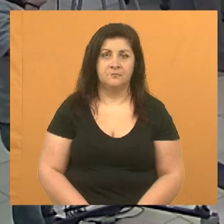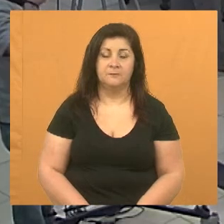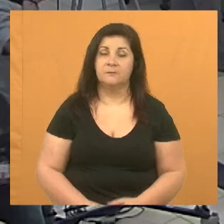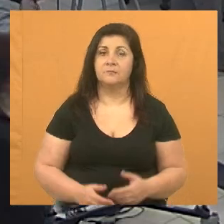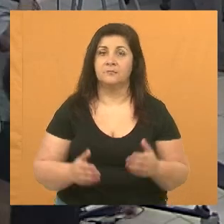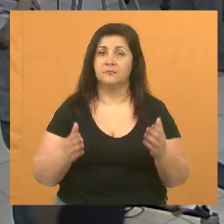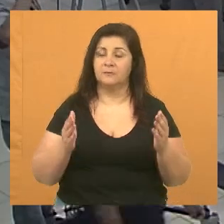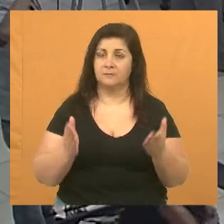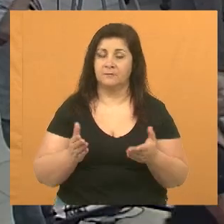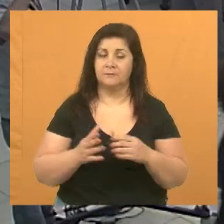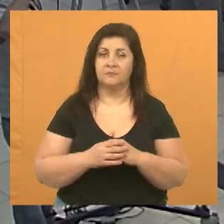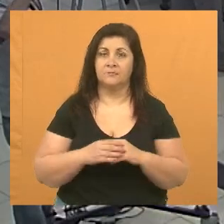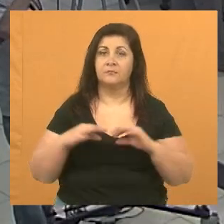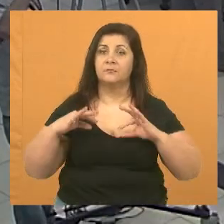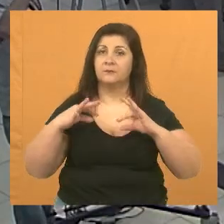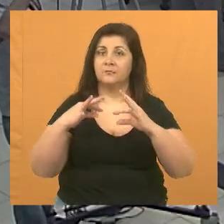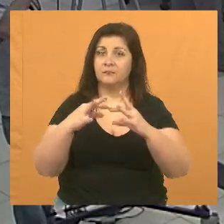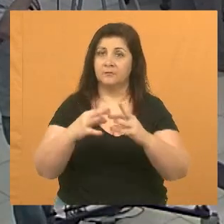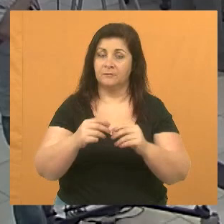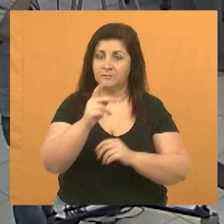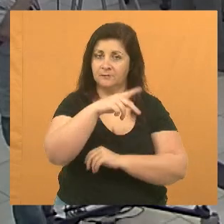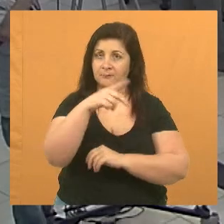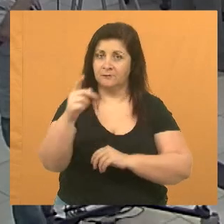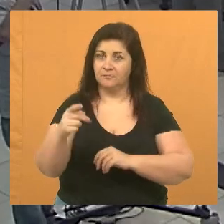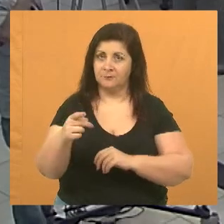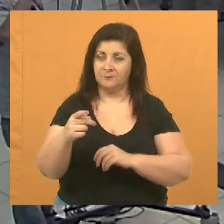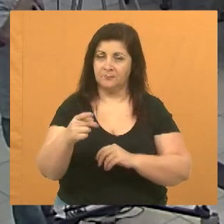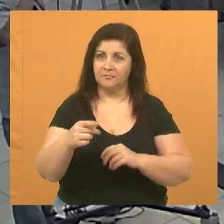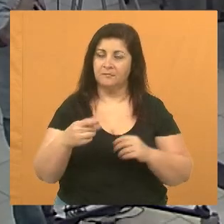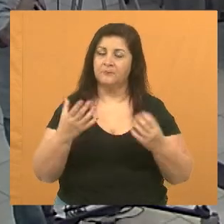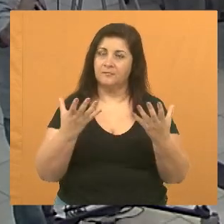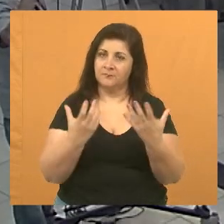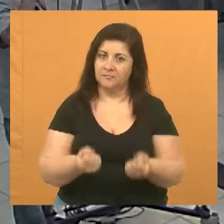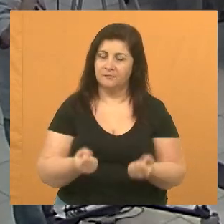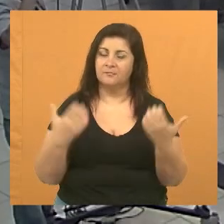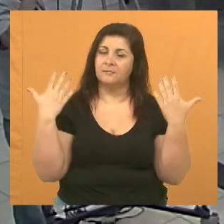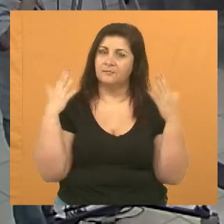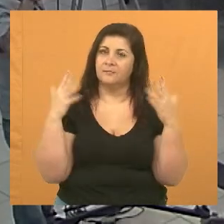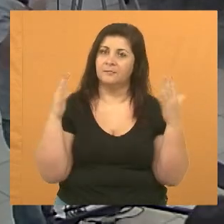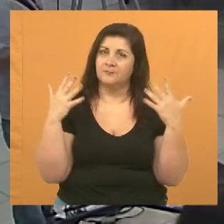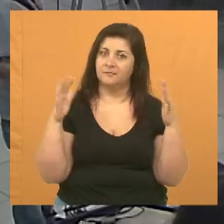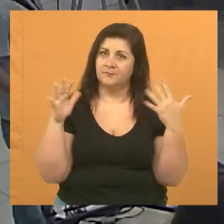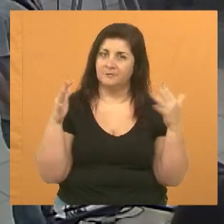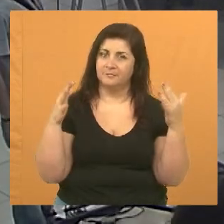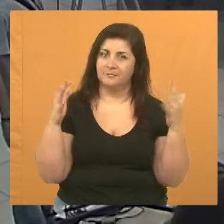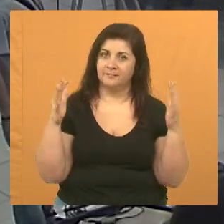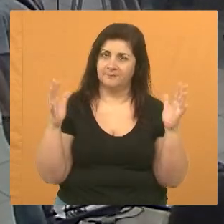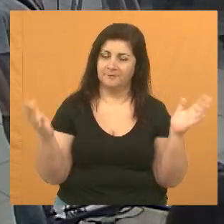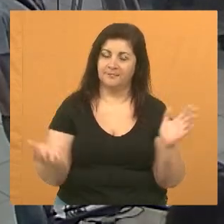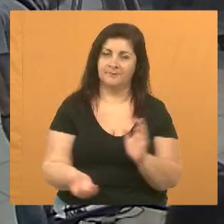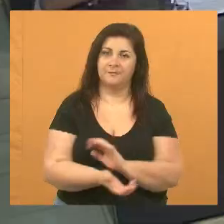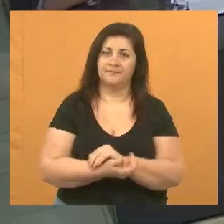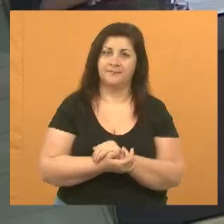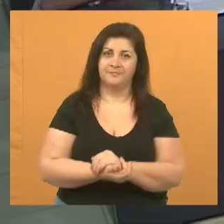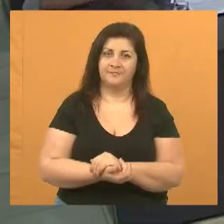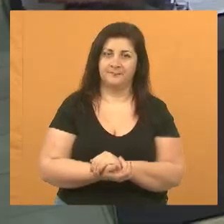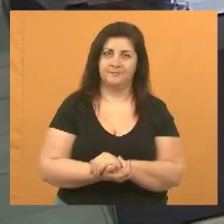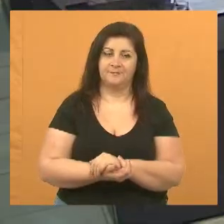Pedimos então a todas as homenageadas que se levantem para receberem uma calorosa salva de palmas.